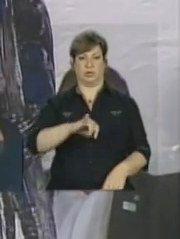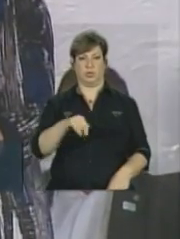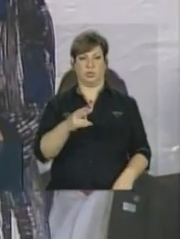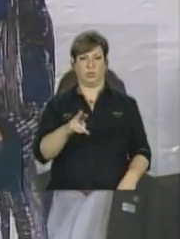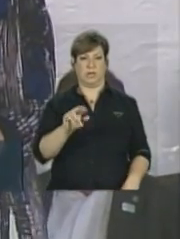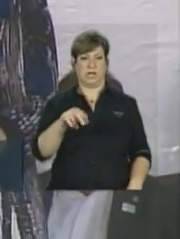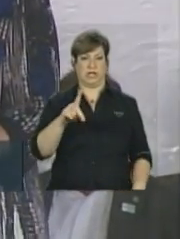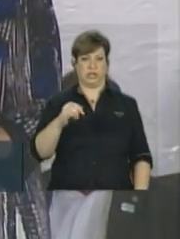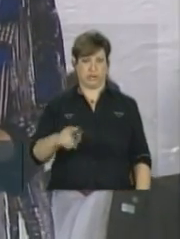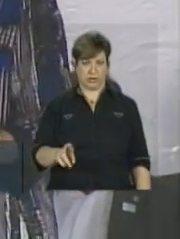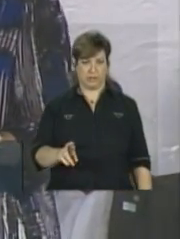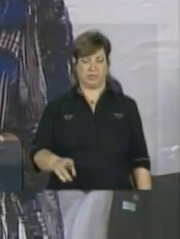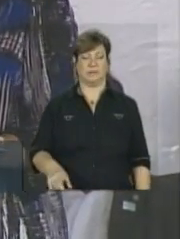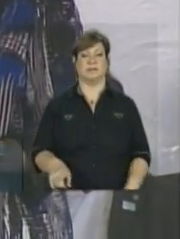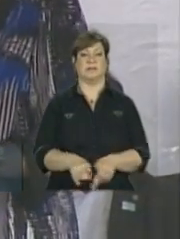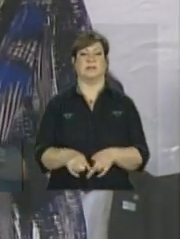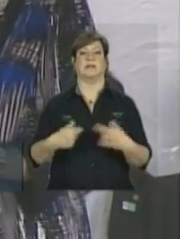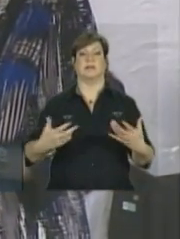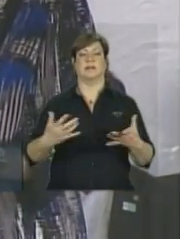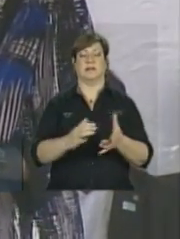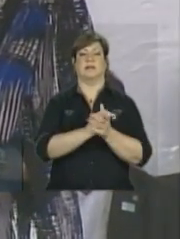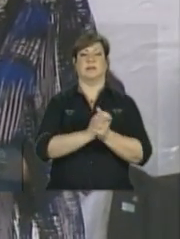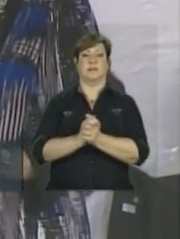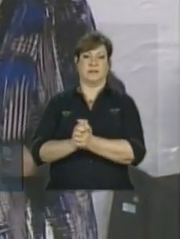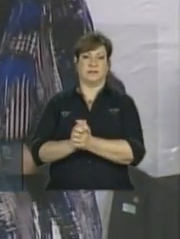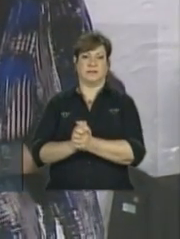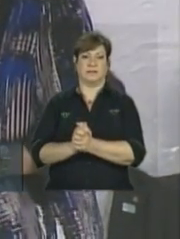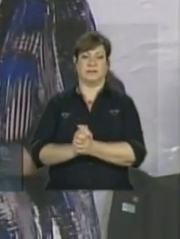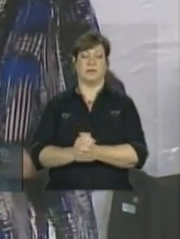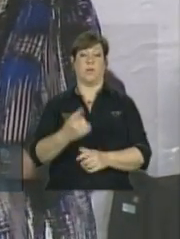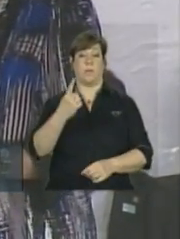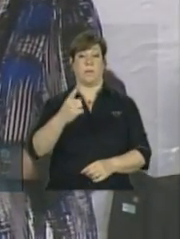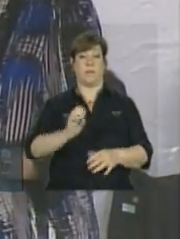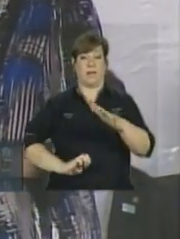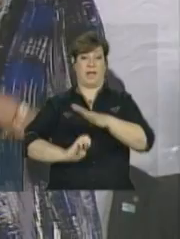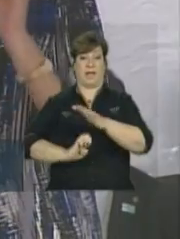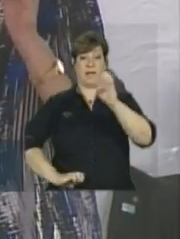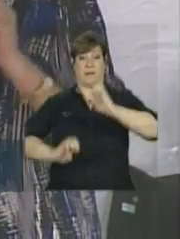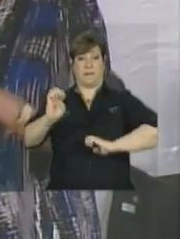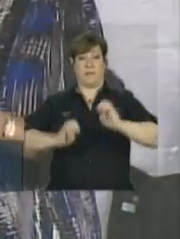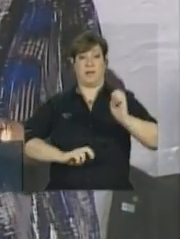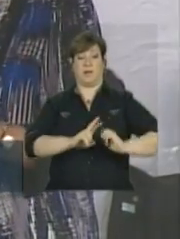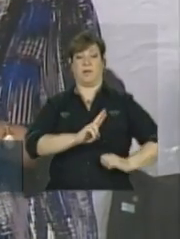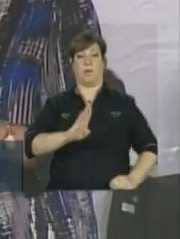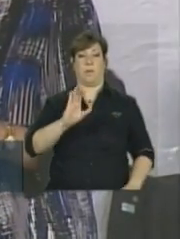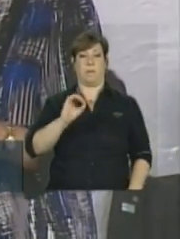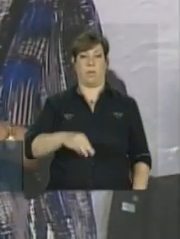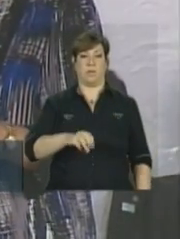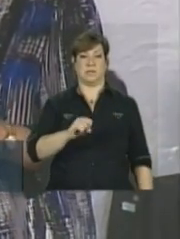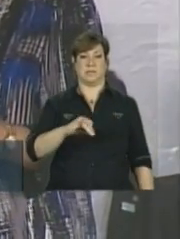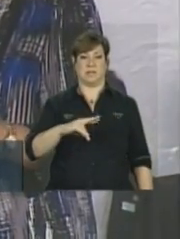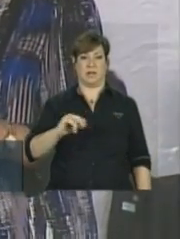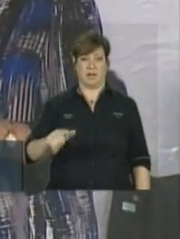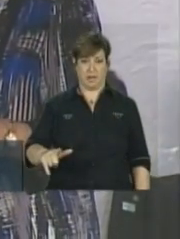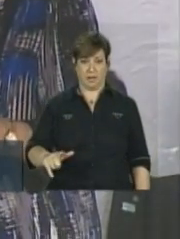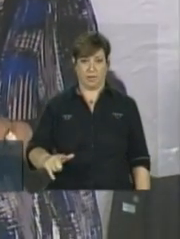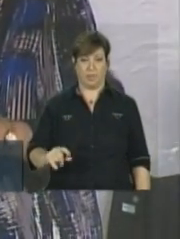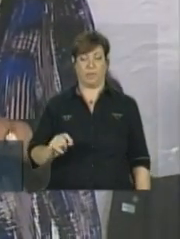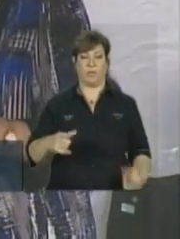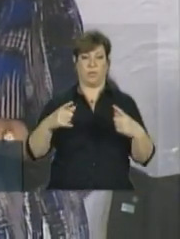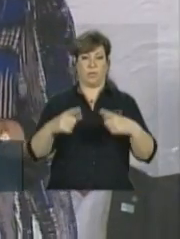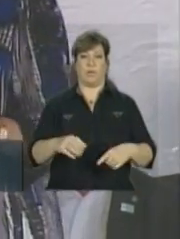Santiago, e queria cumprimentar uma empresa, que é a empresa Bom Sinal